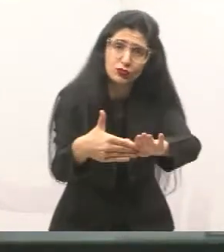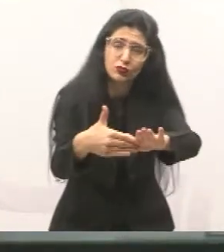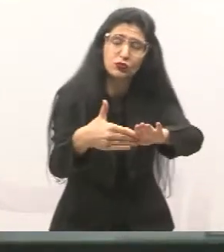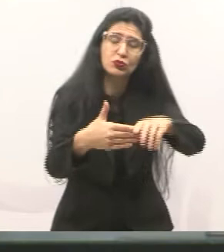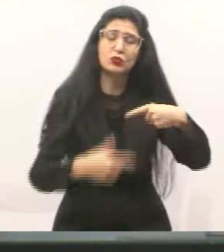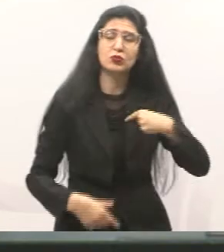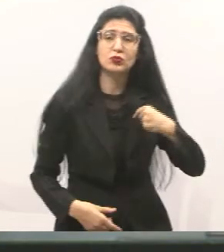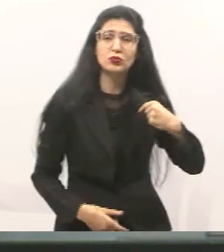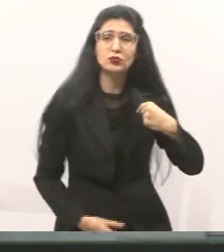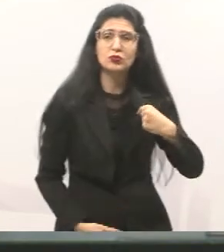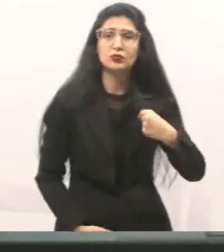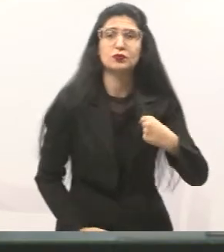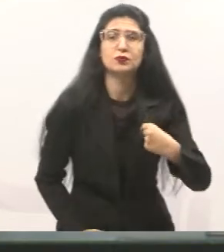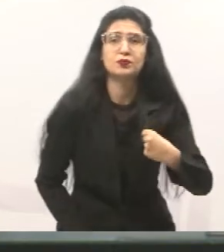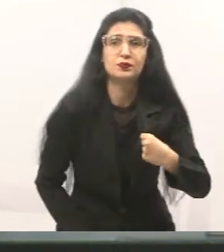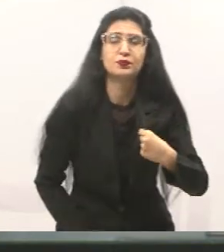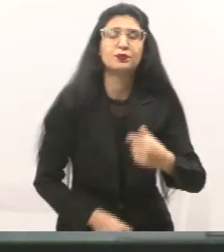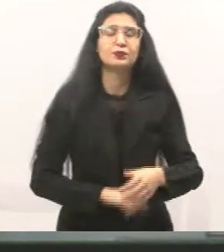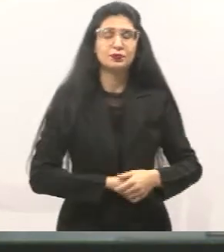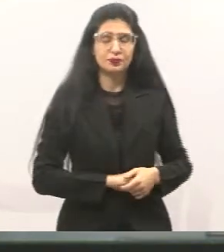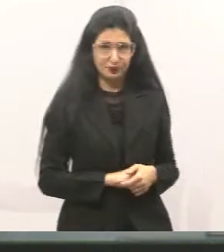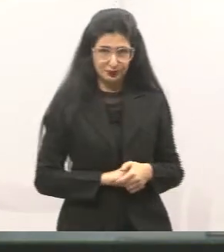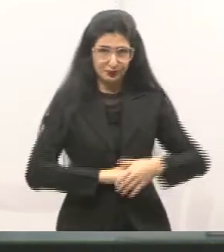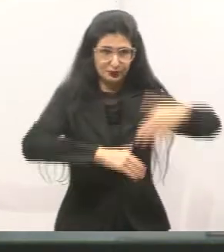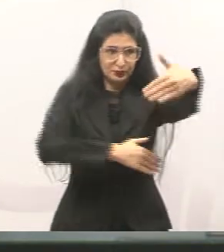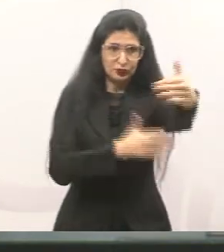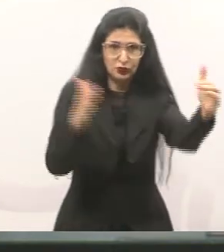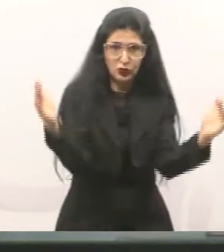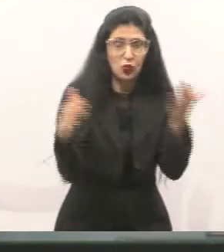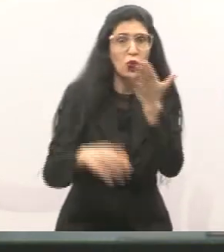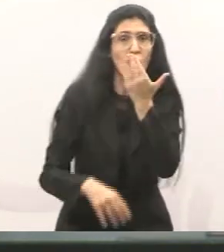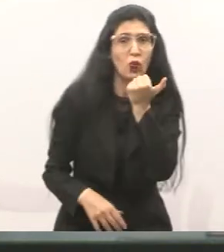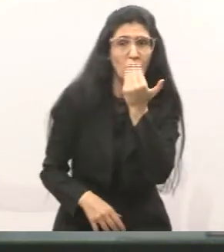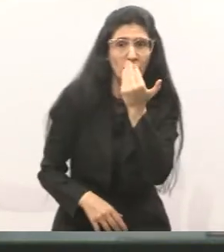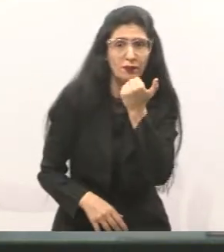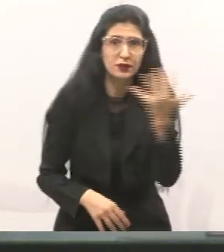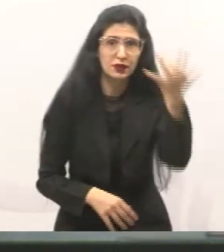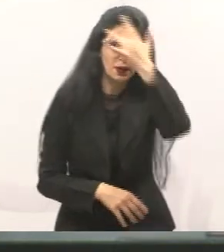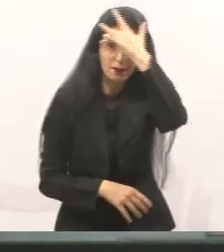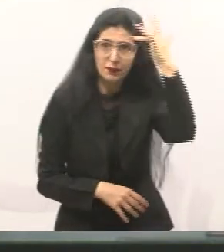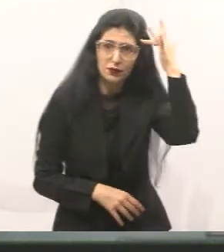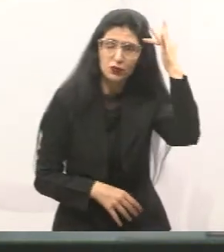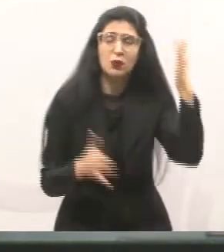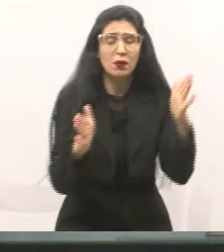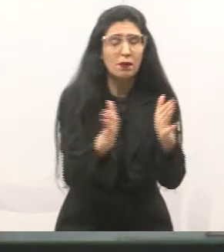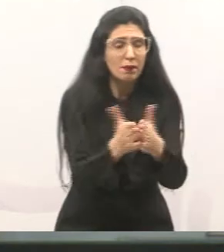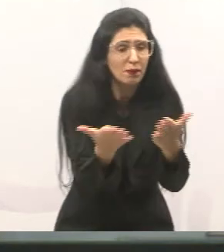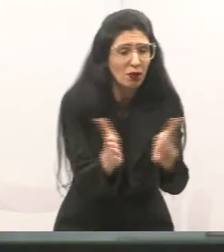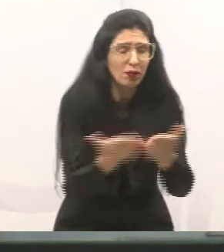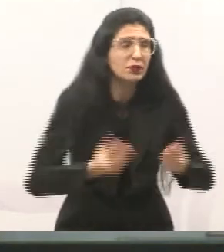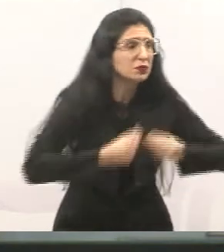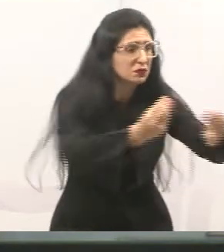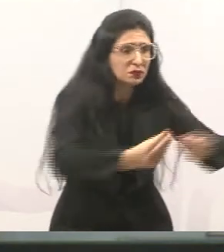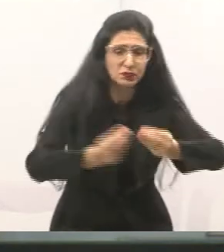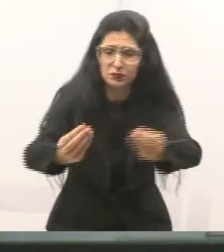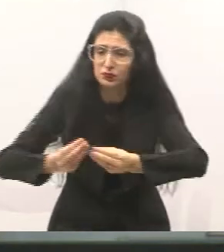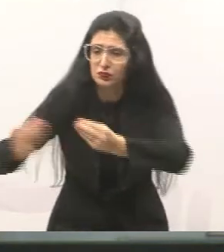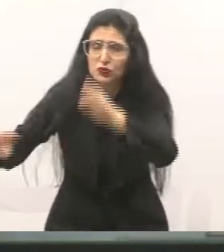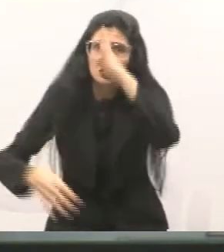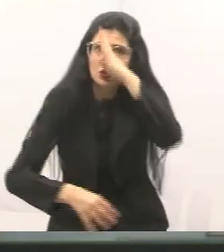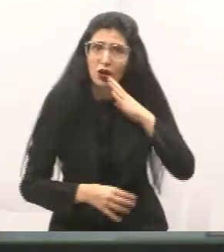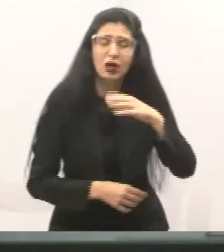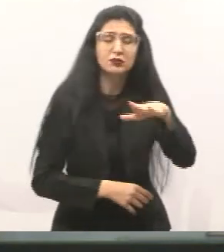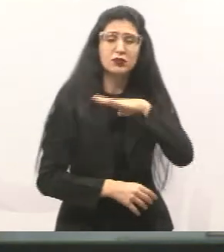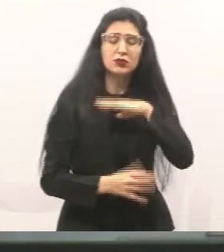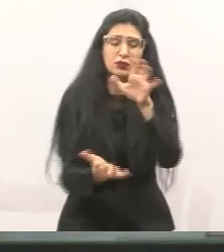solidária referente à distribuição de cesta básica de alimentos a pessoas necessitadas de Jacareí.